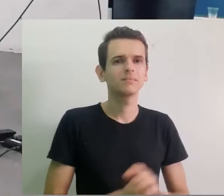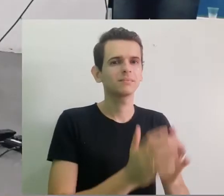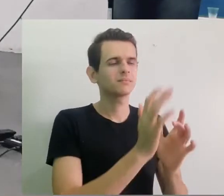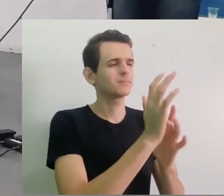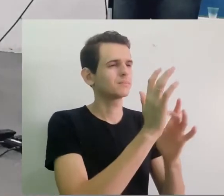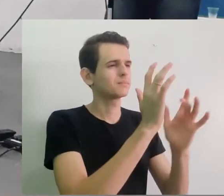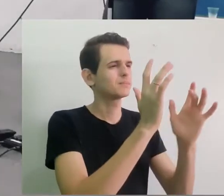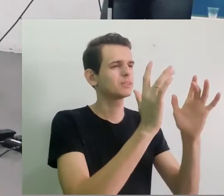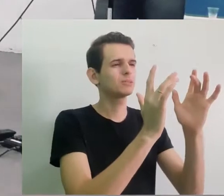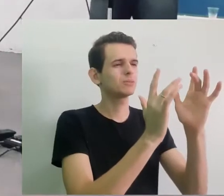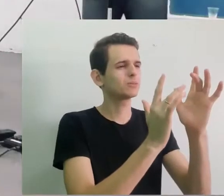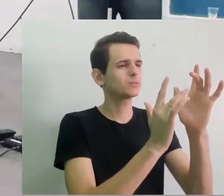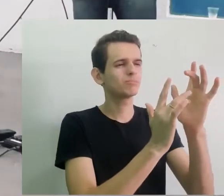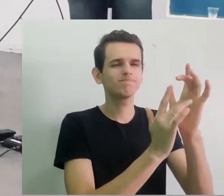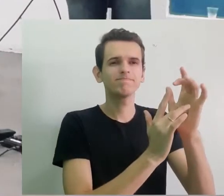Meu Jesus,